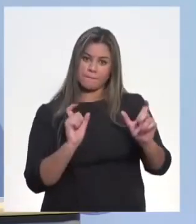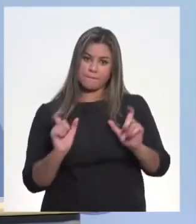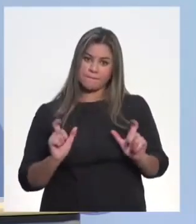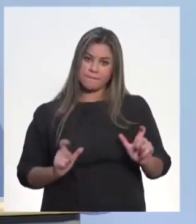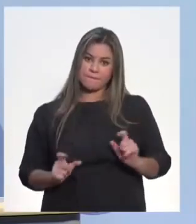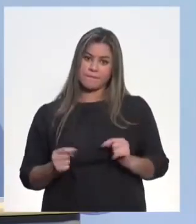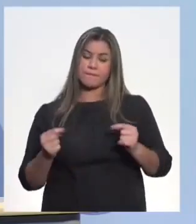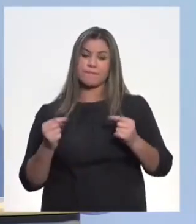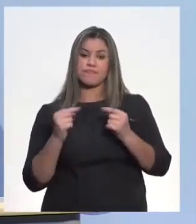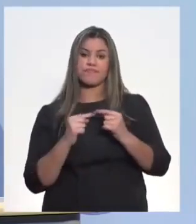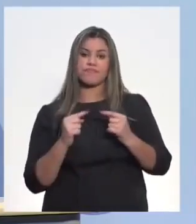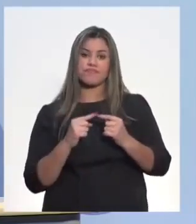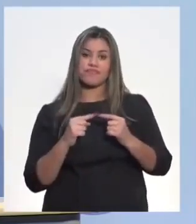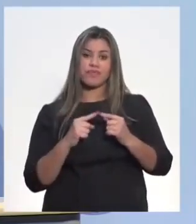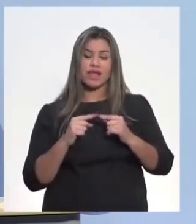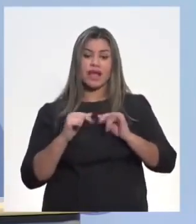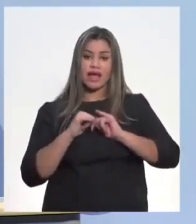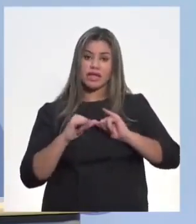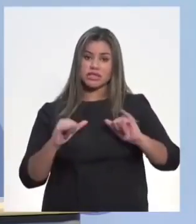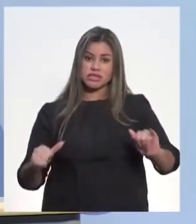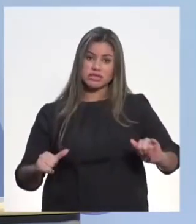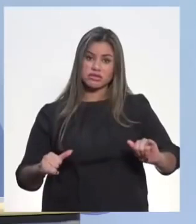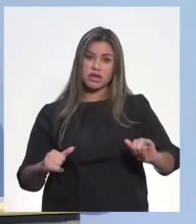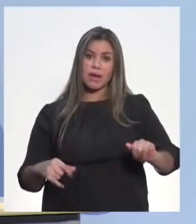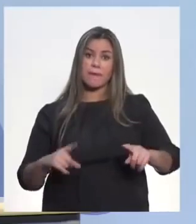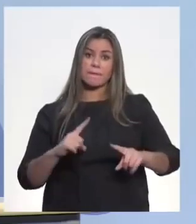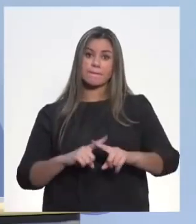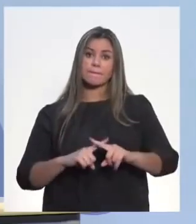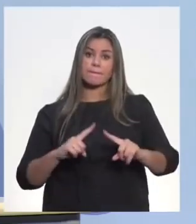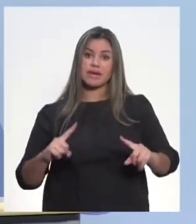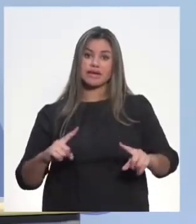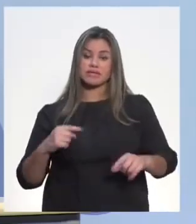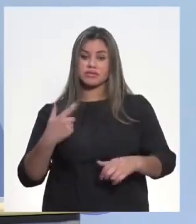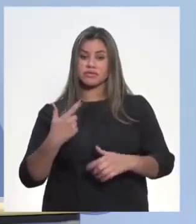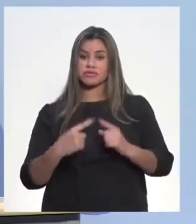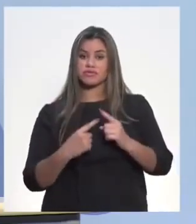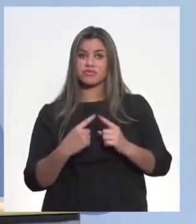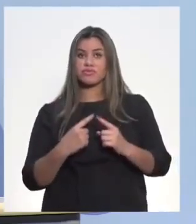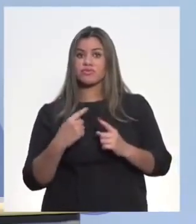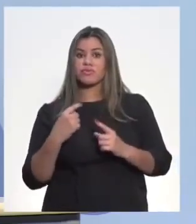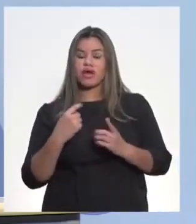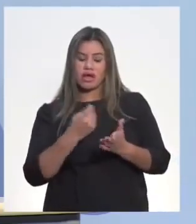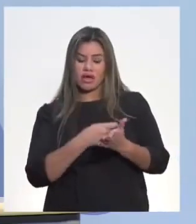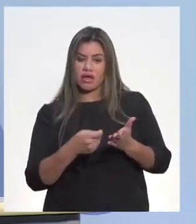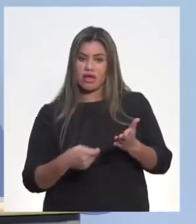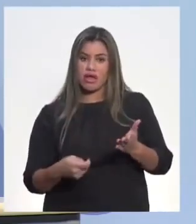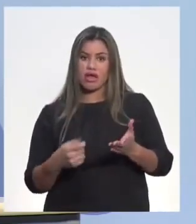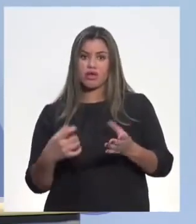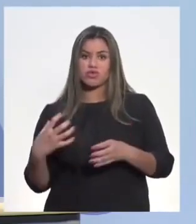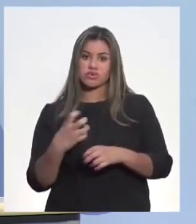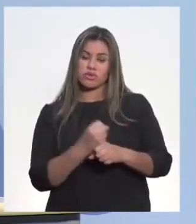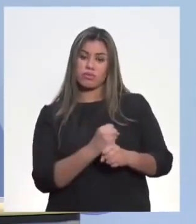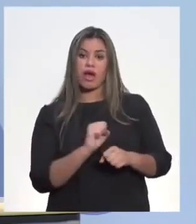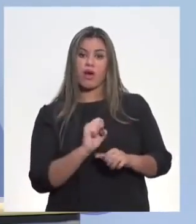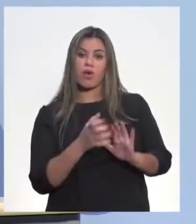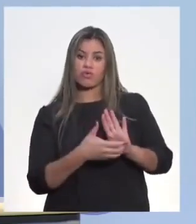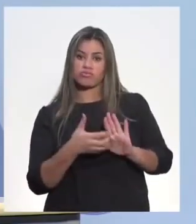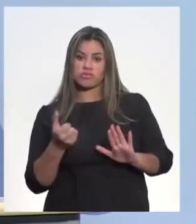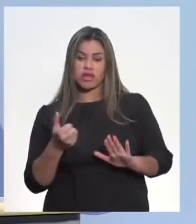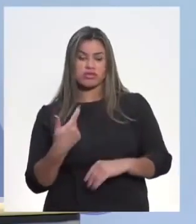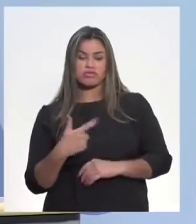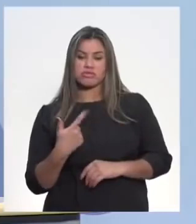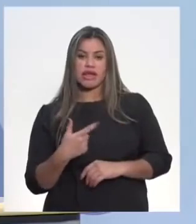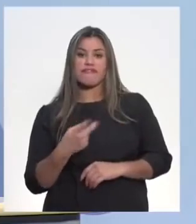em enunciado e às vezes não está escrito que você tem que somar ou que você tem que subtrair. Mas está escrito lá, foi